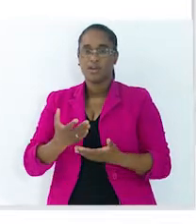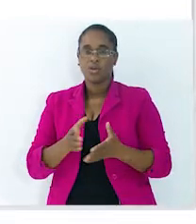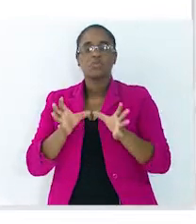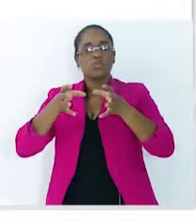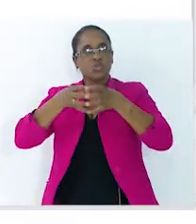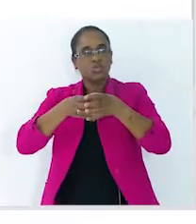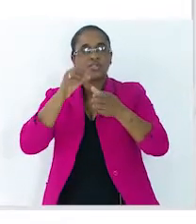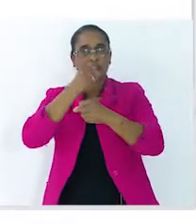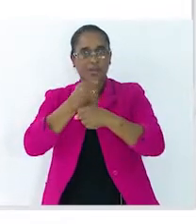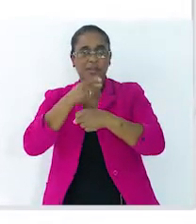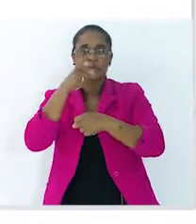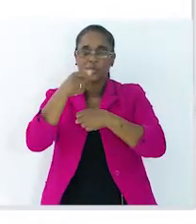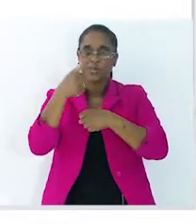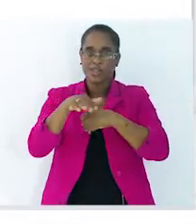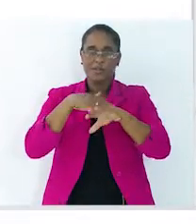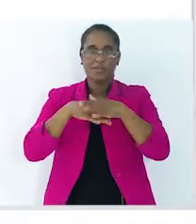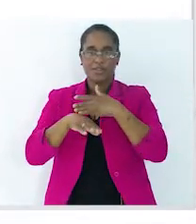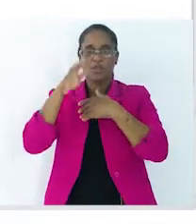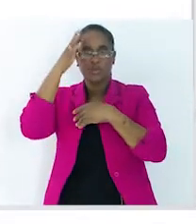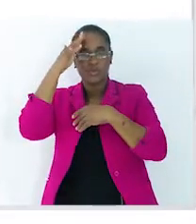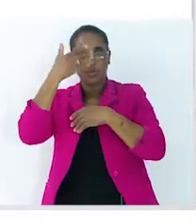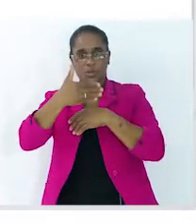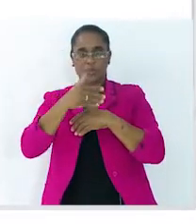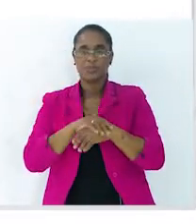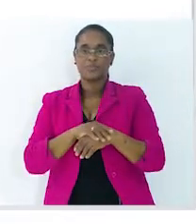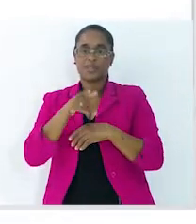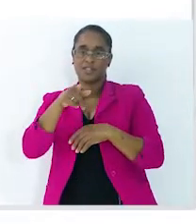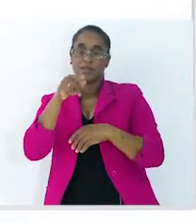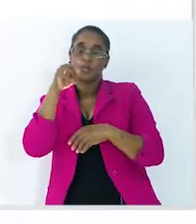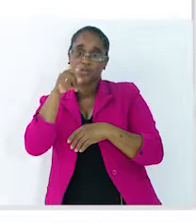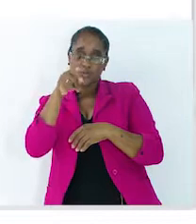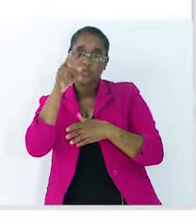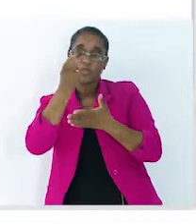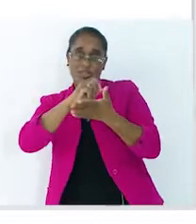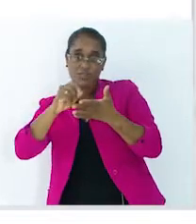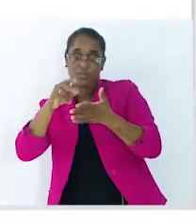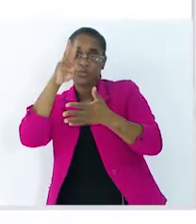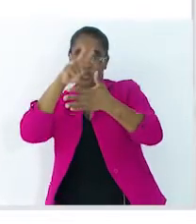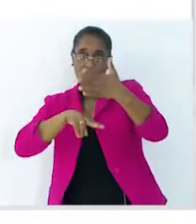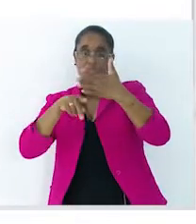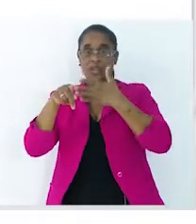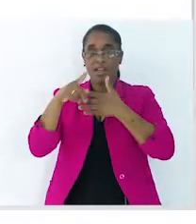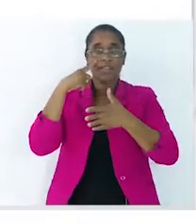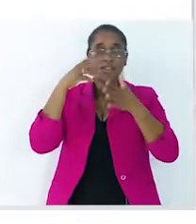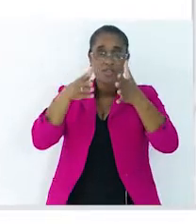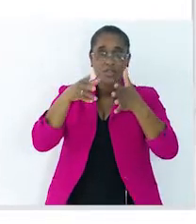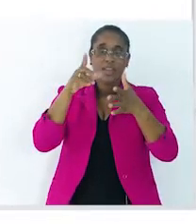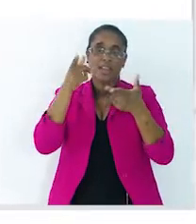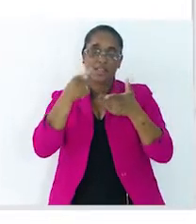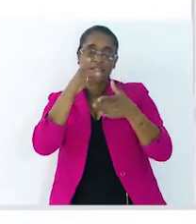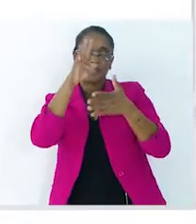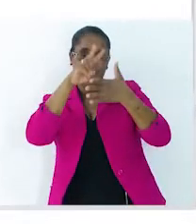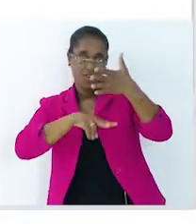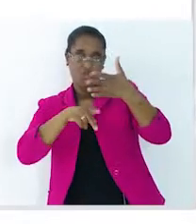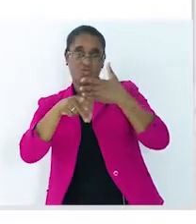exercício que tens para fazer, o número 1, diz para tu levantares do texto, atenção, lá naquele texto, lá naquela passagem